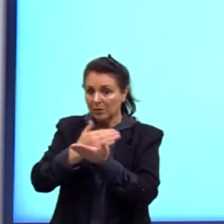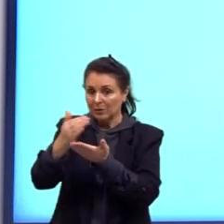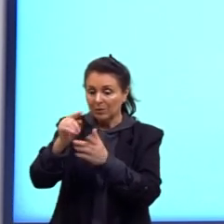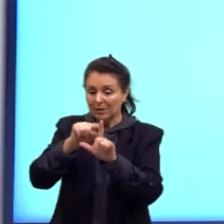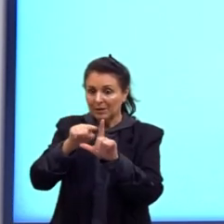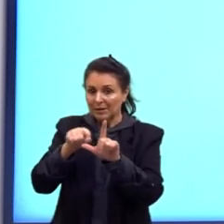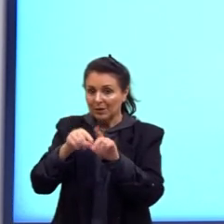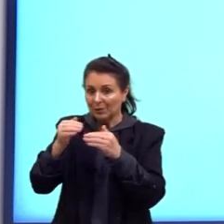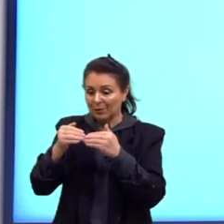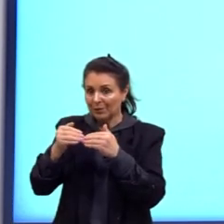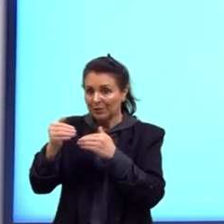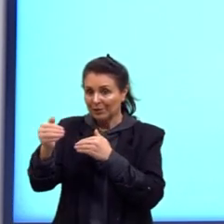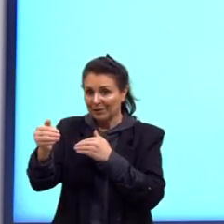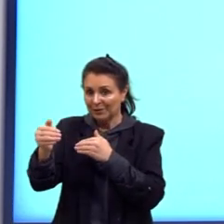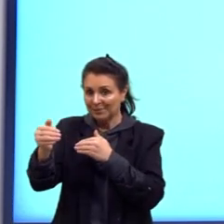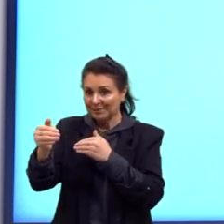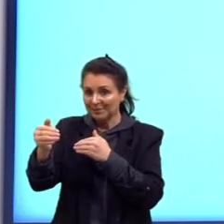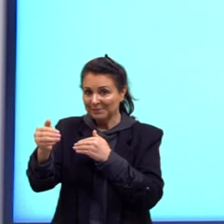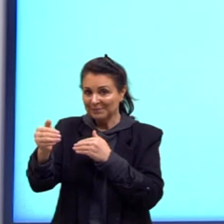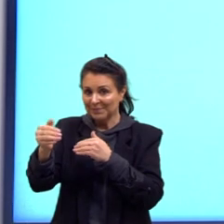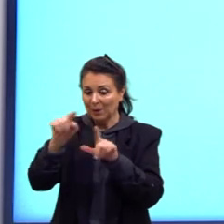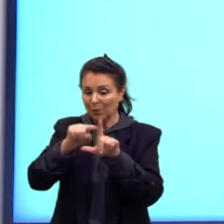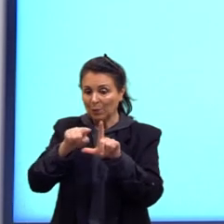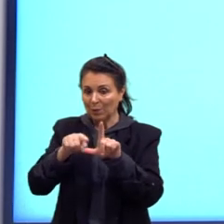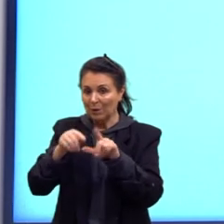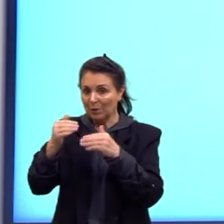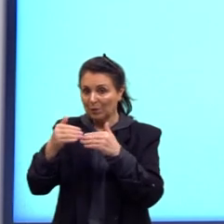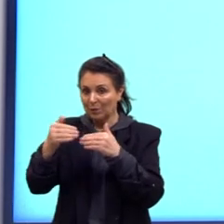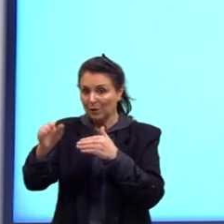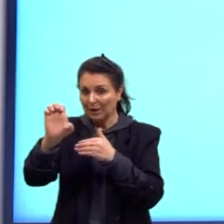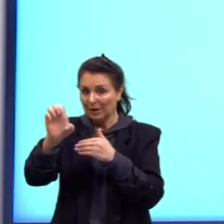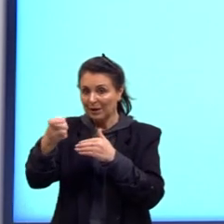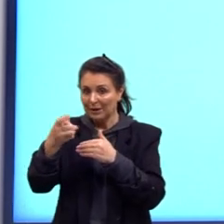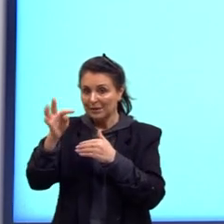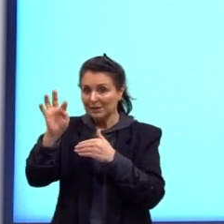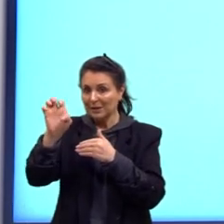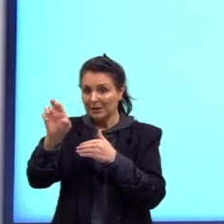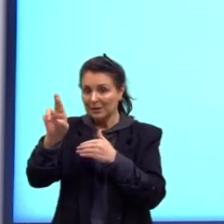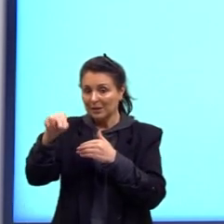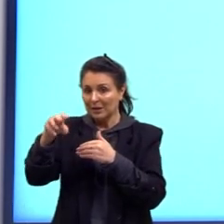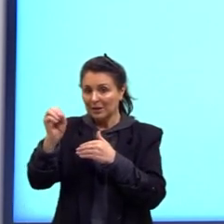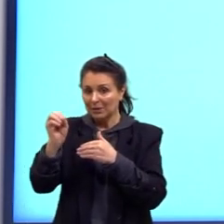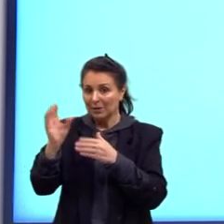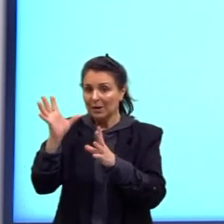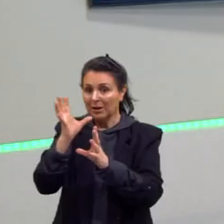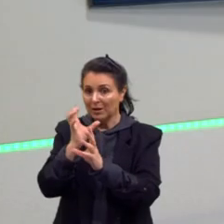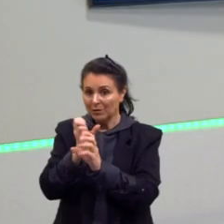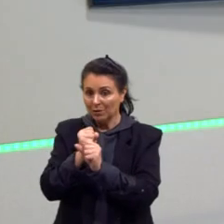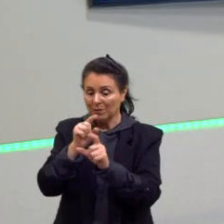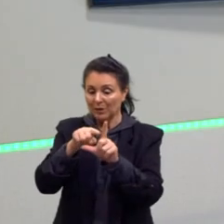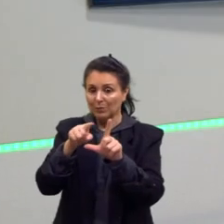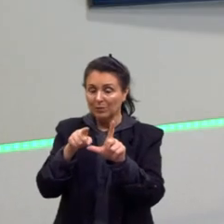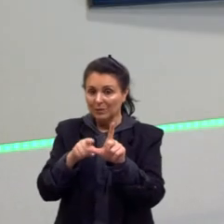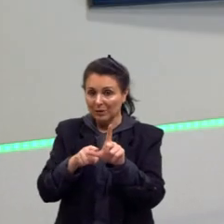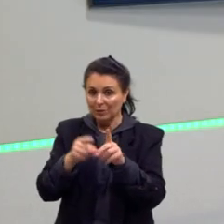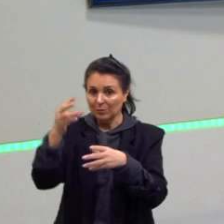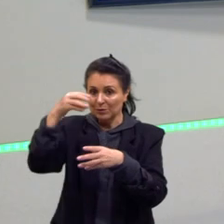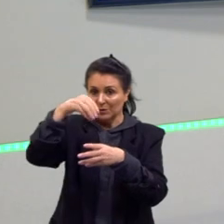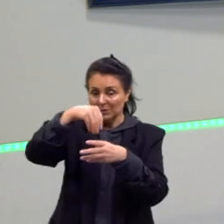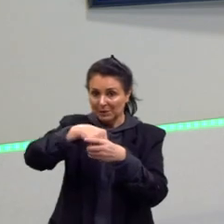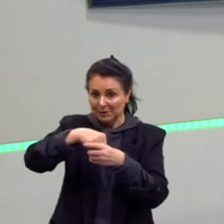externo esse ângulo externo aqui é igual a soma dos ângulos internos não adjacentes